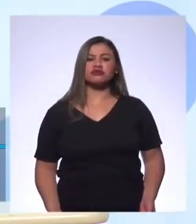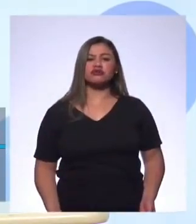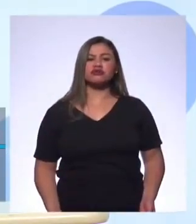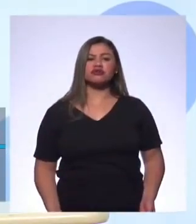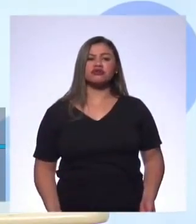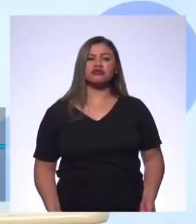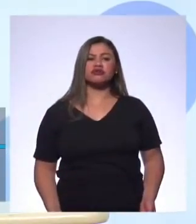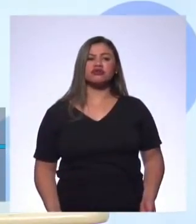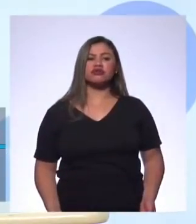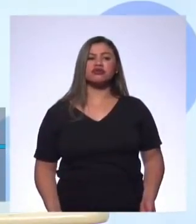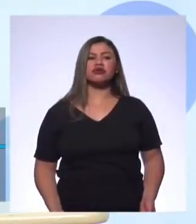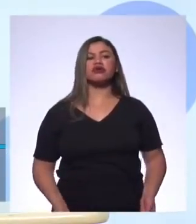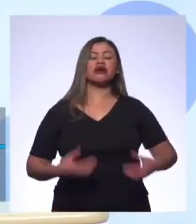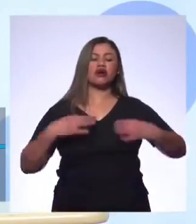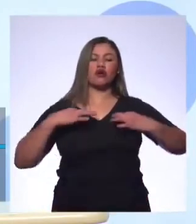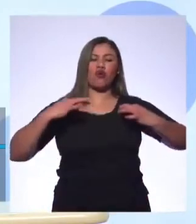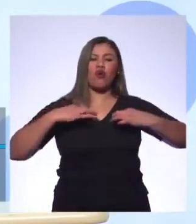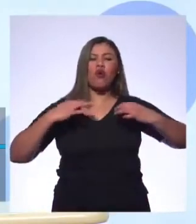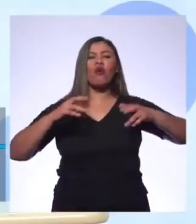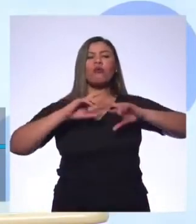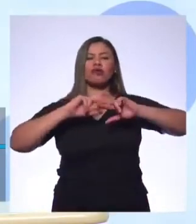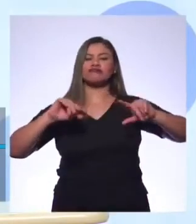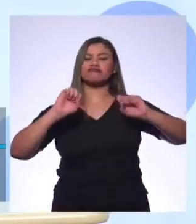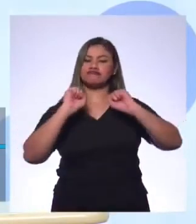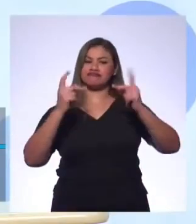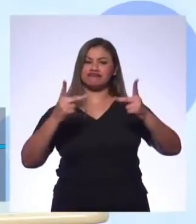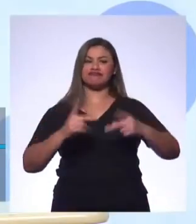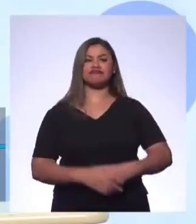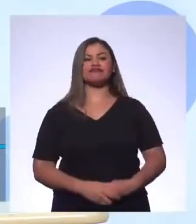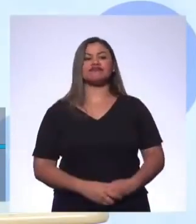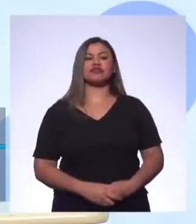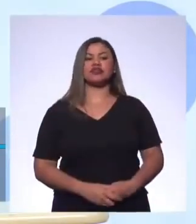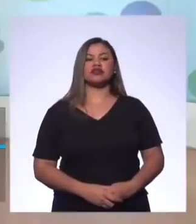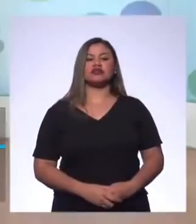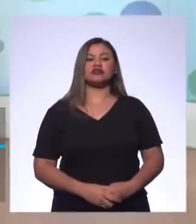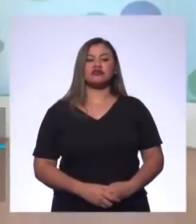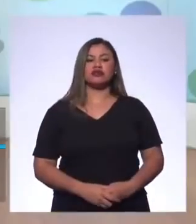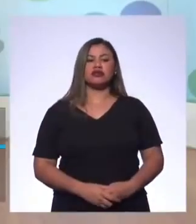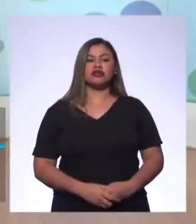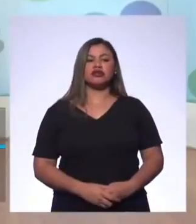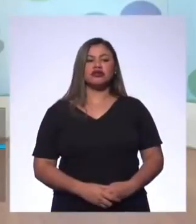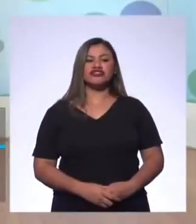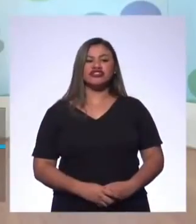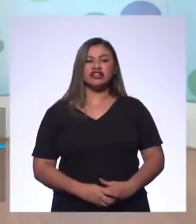né, do vestuário e ok, né? Bom.